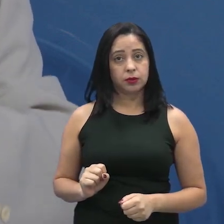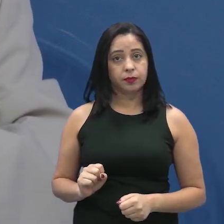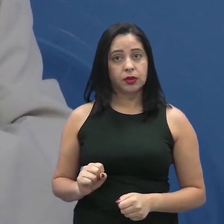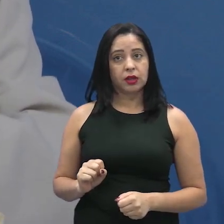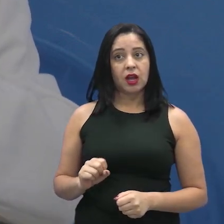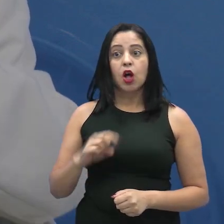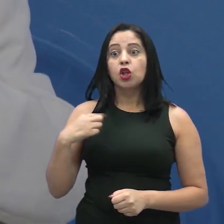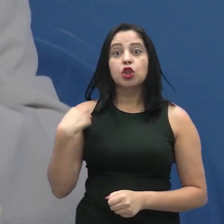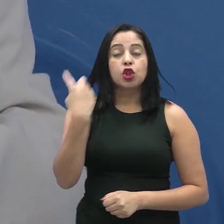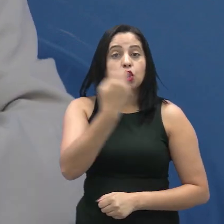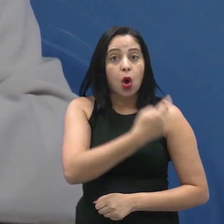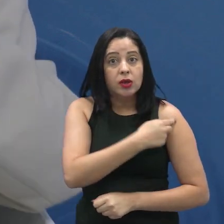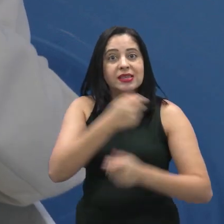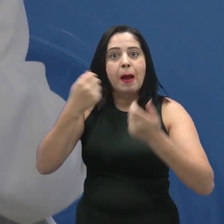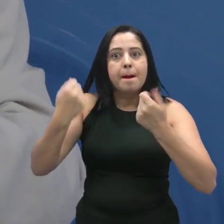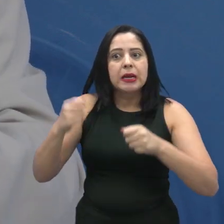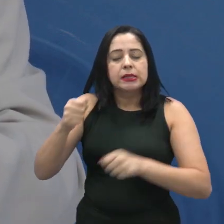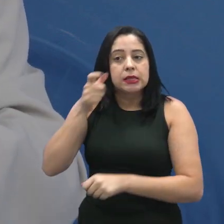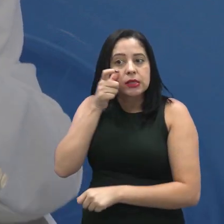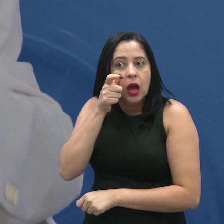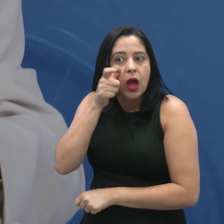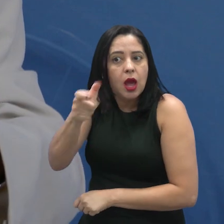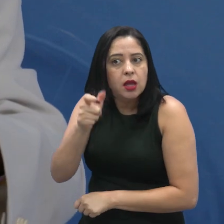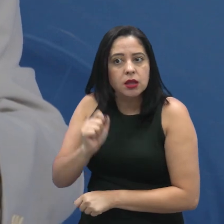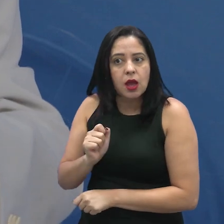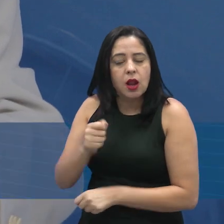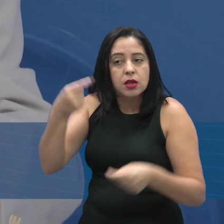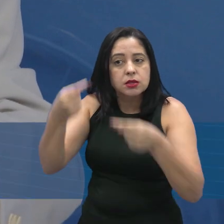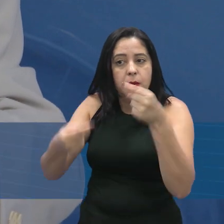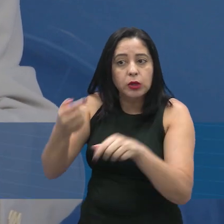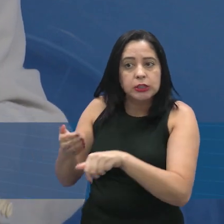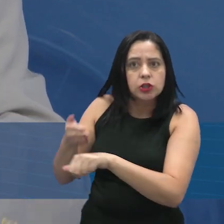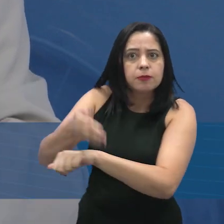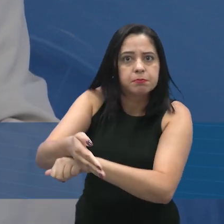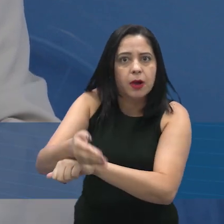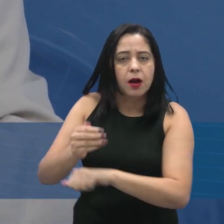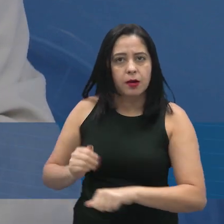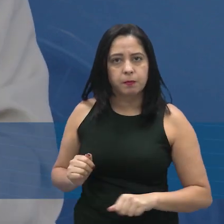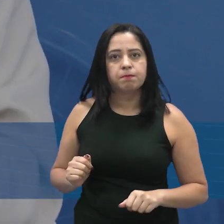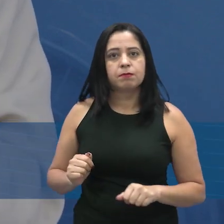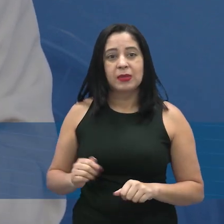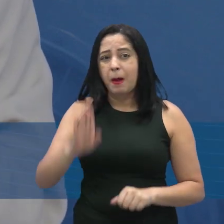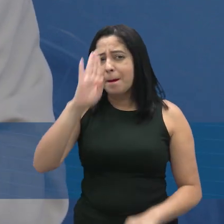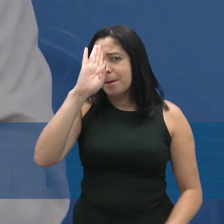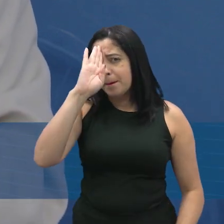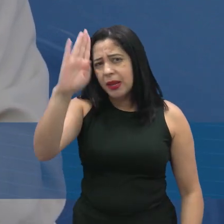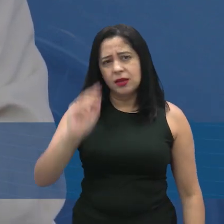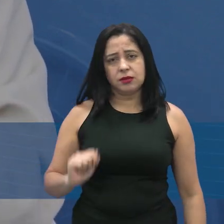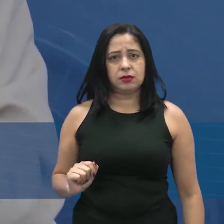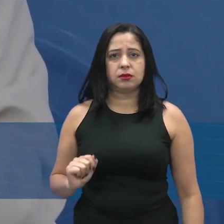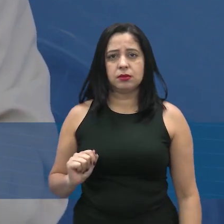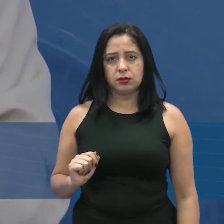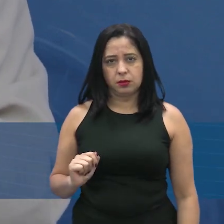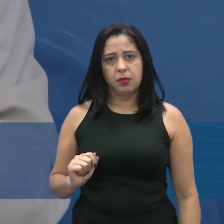nos interessarmos para ter uma atividade efetiva na política e principalmente na